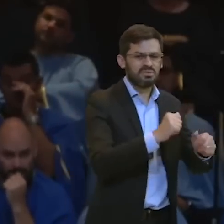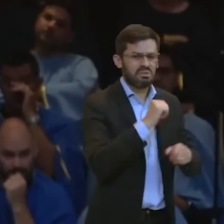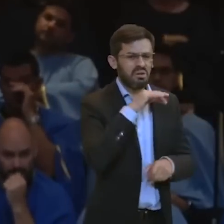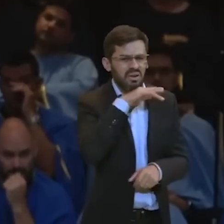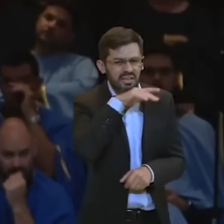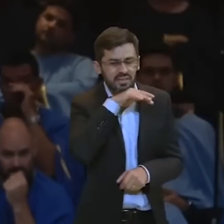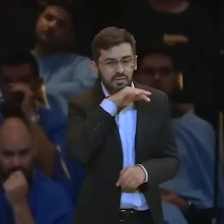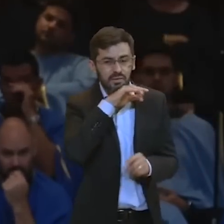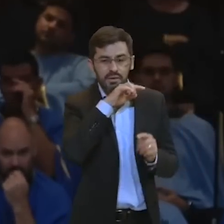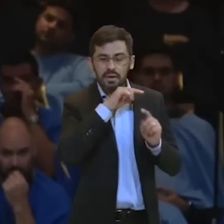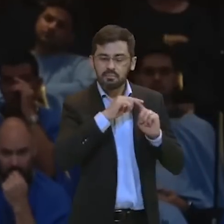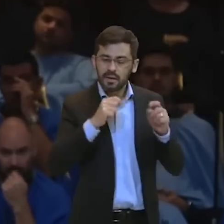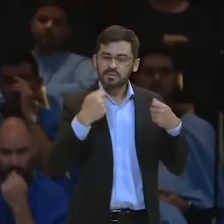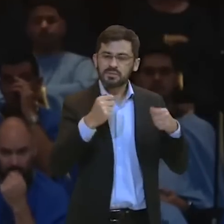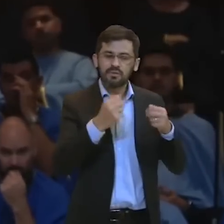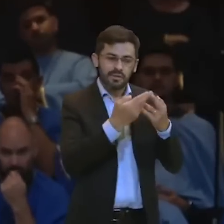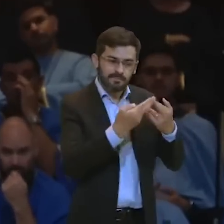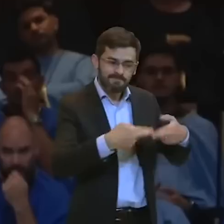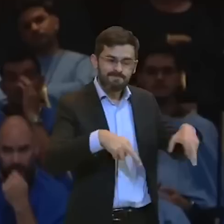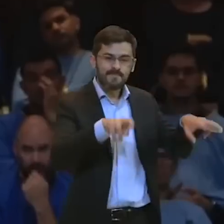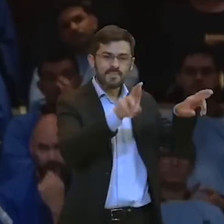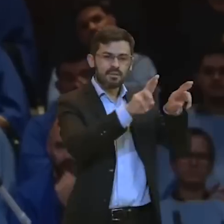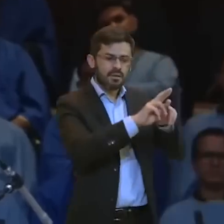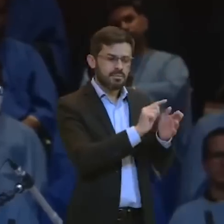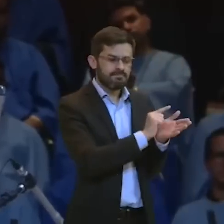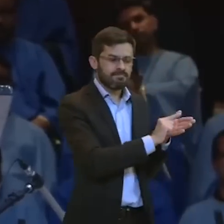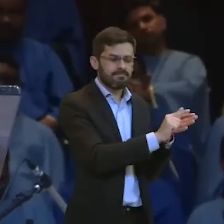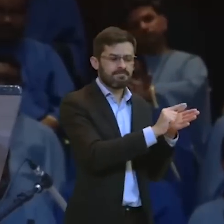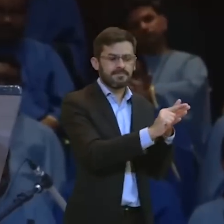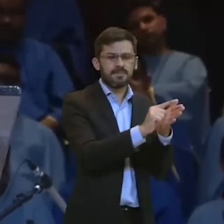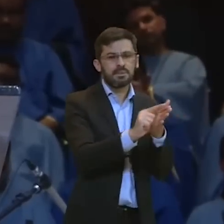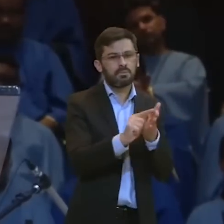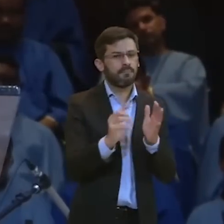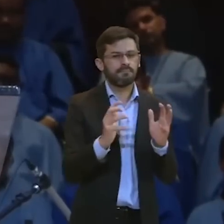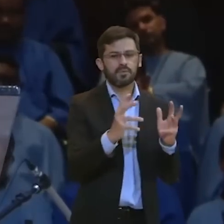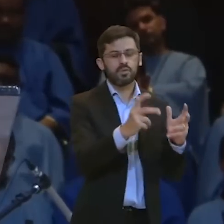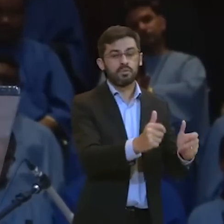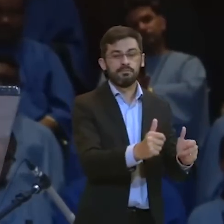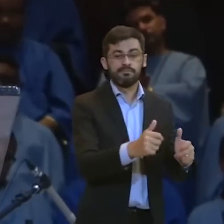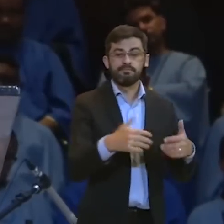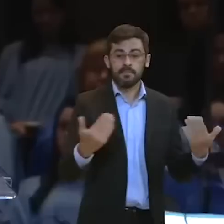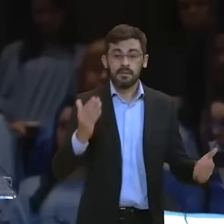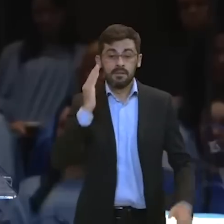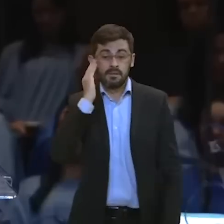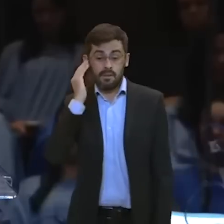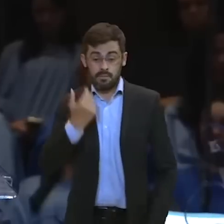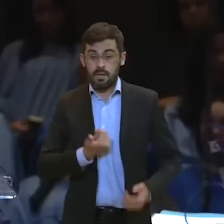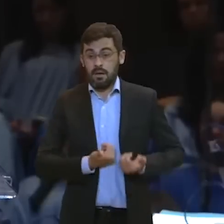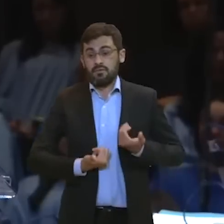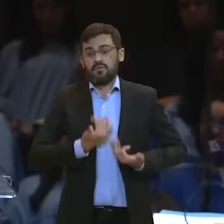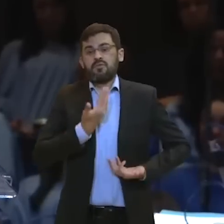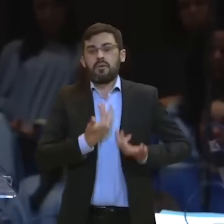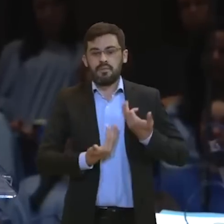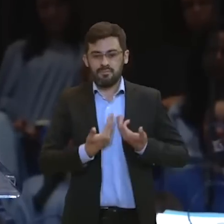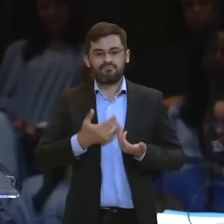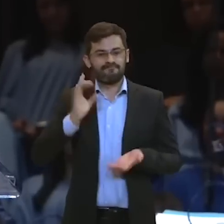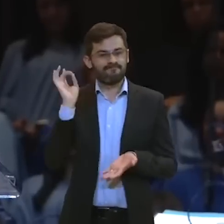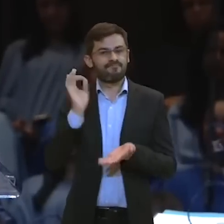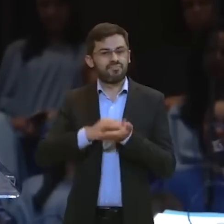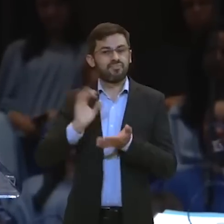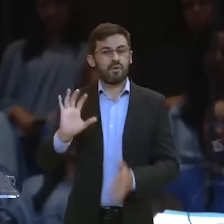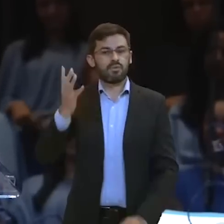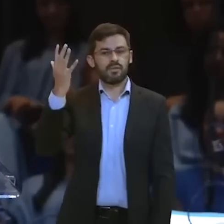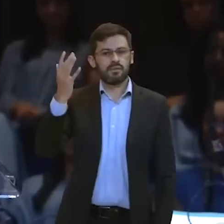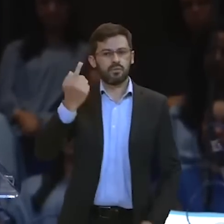e tinha que fazer uma obra de restauração. E sabe, avivamento é isso. Quando a gente começa a